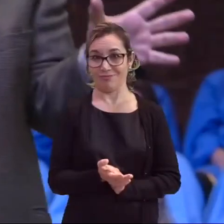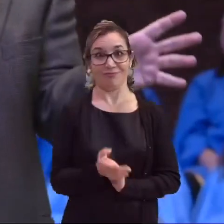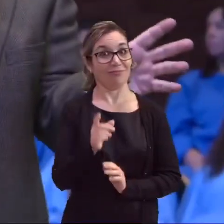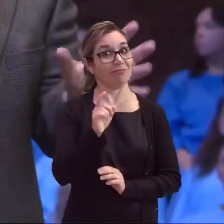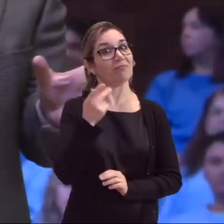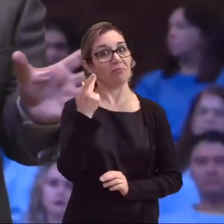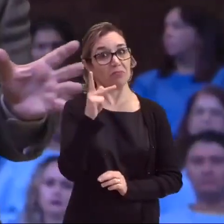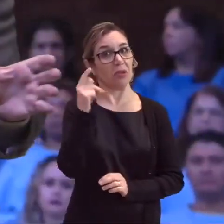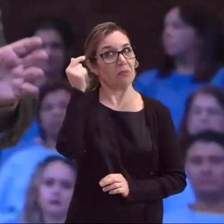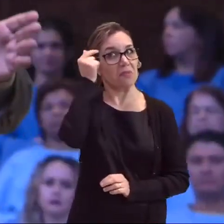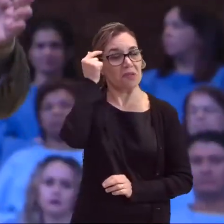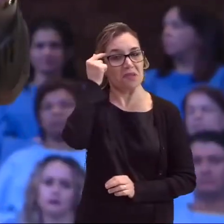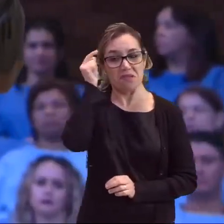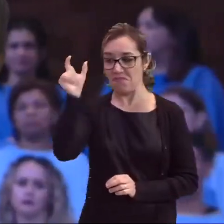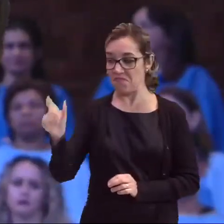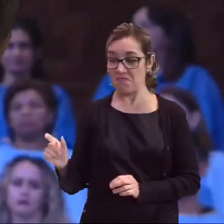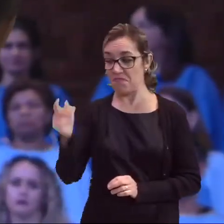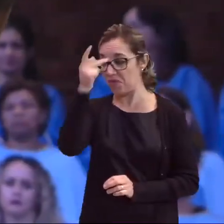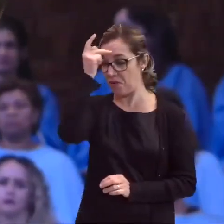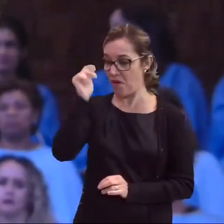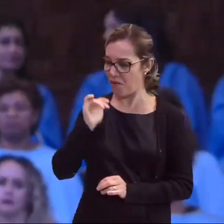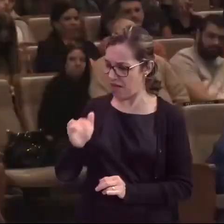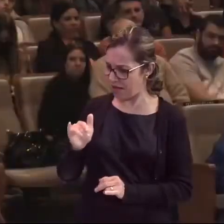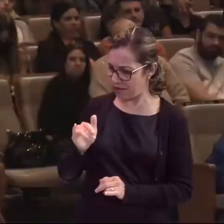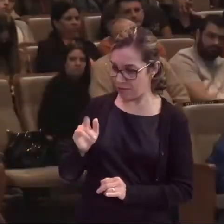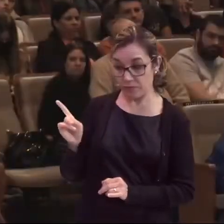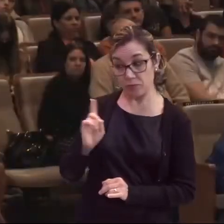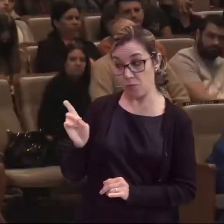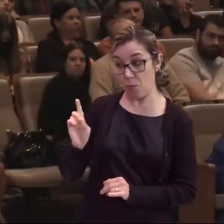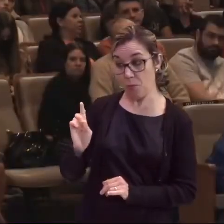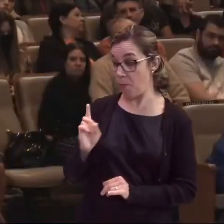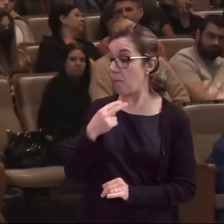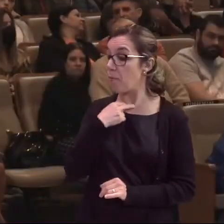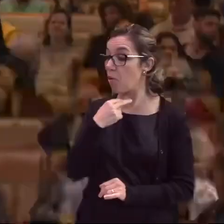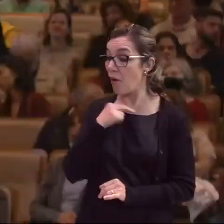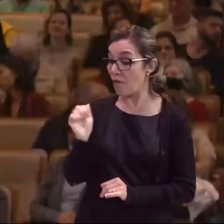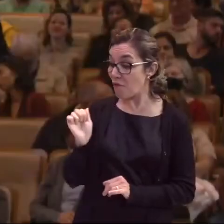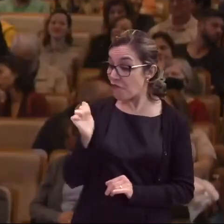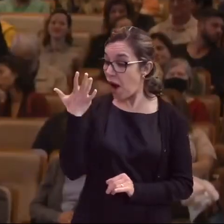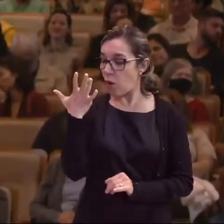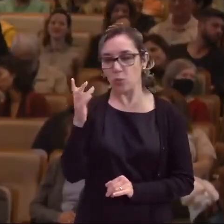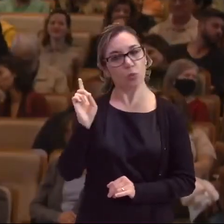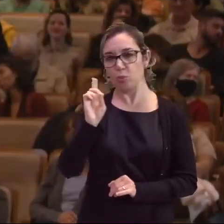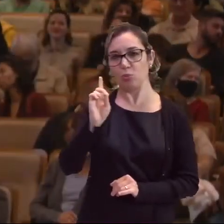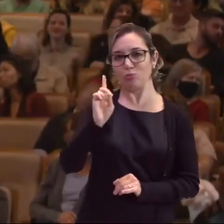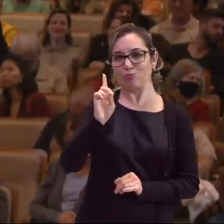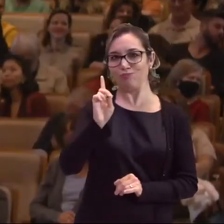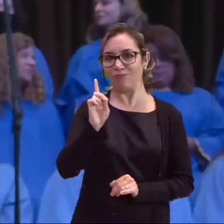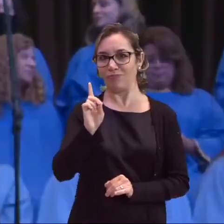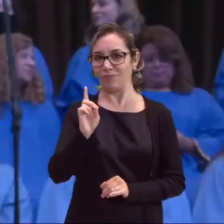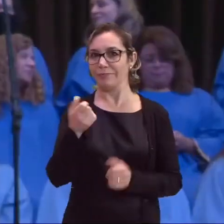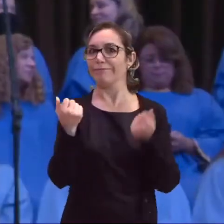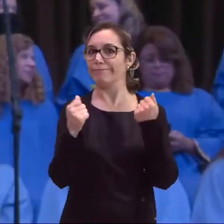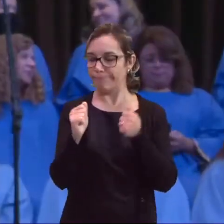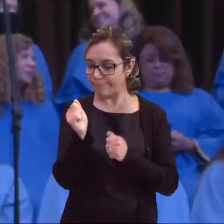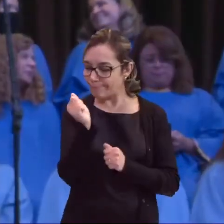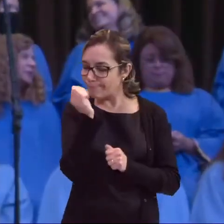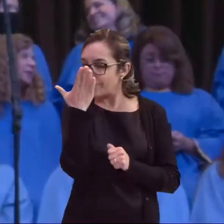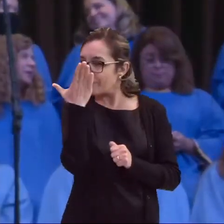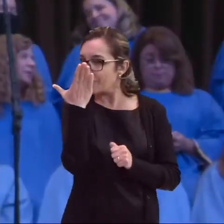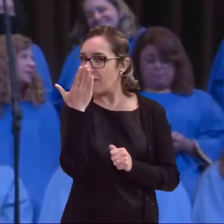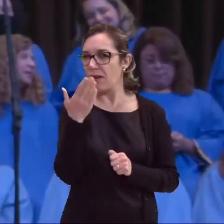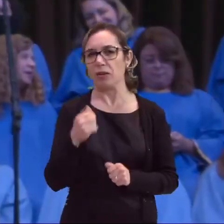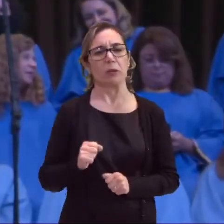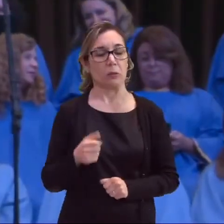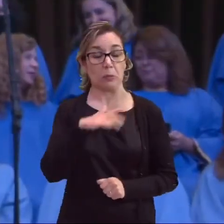olhar para quem tá perto de você vai diz assim não seja hipócrita na oração e faz uma cara feia faz